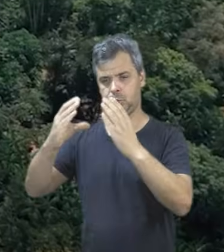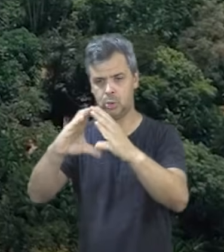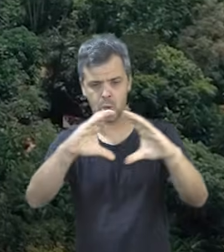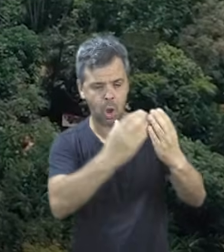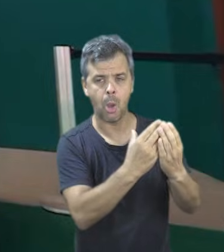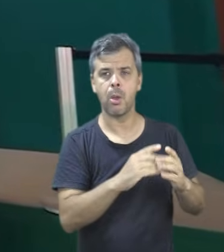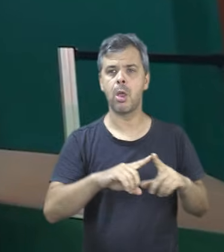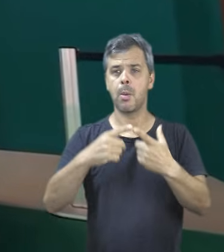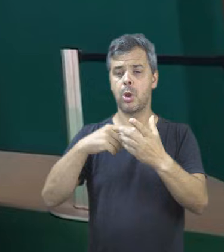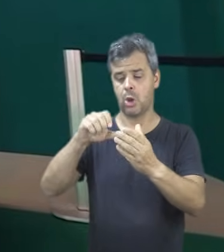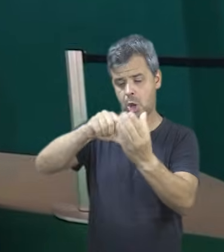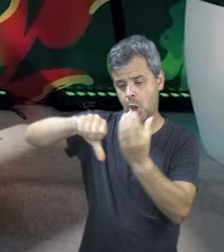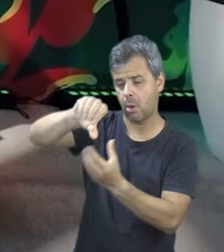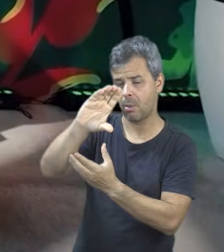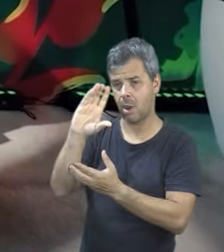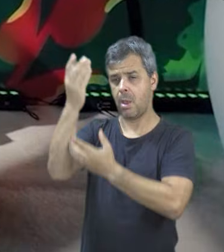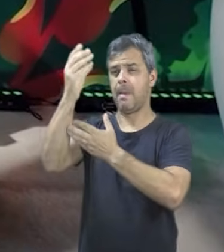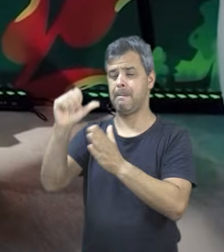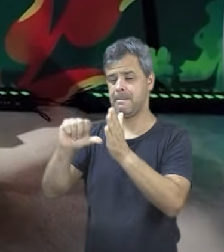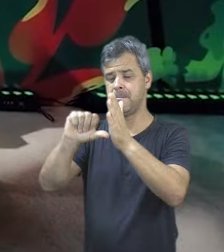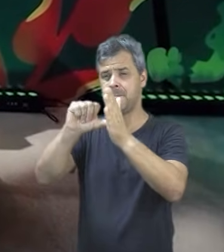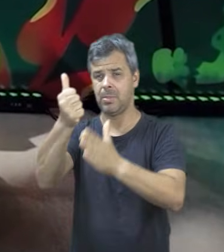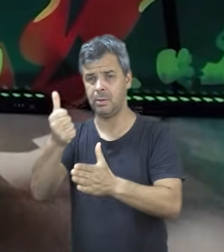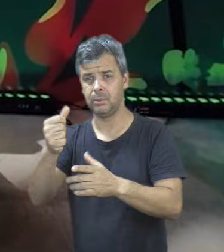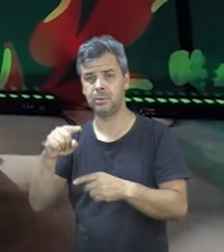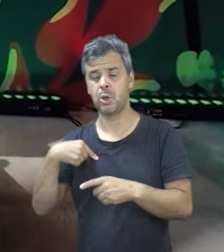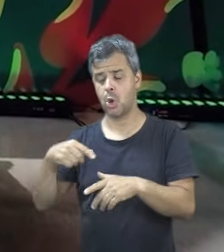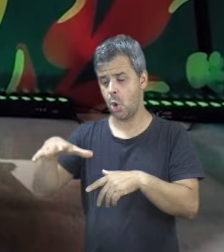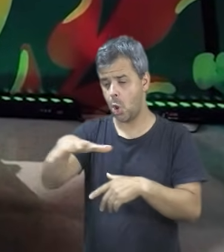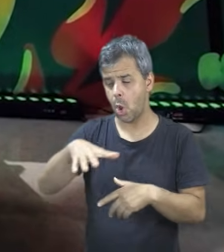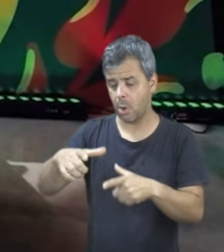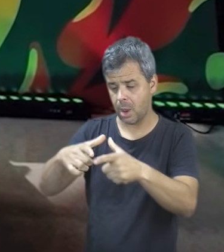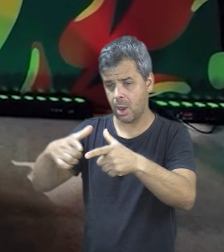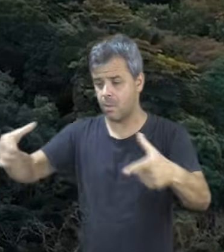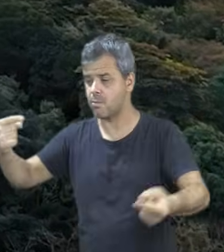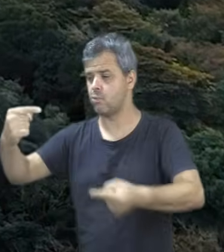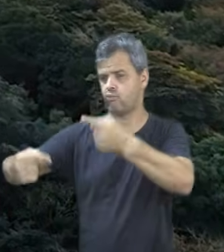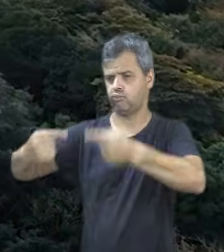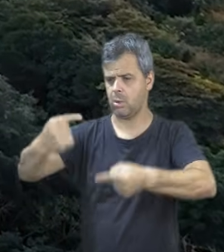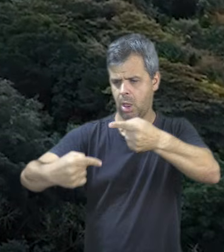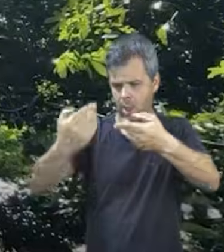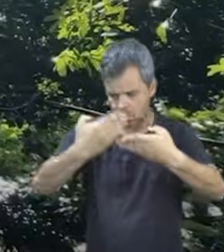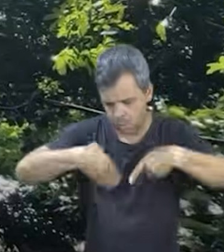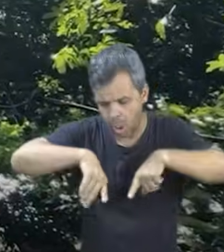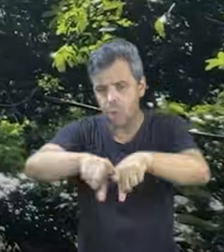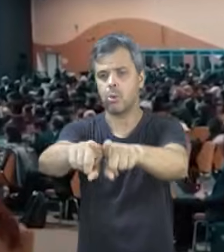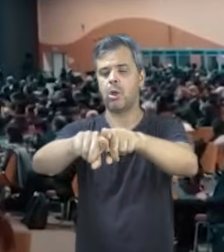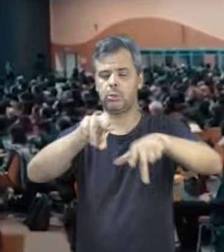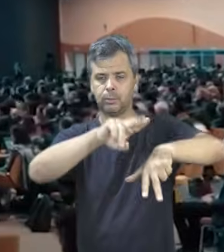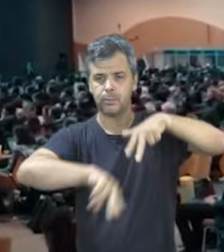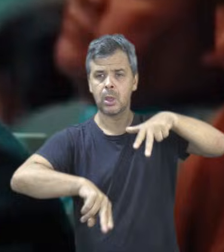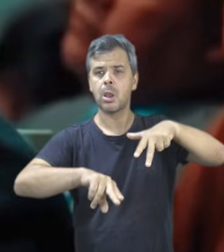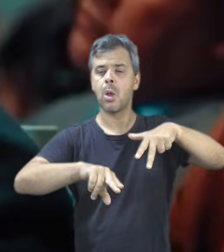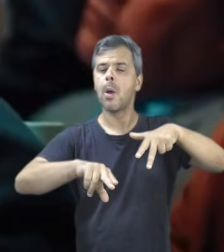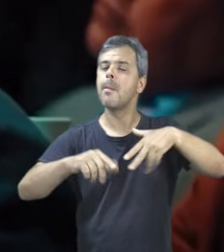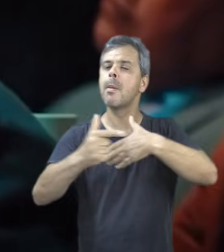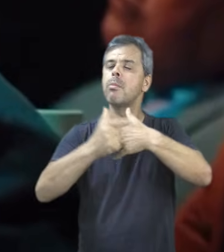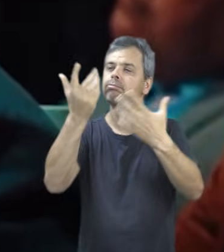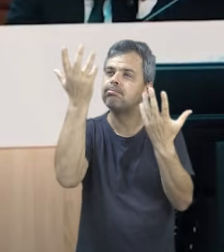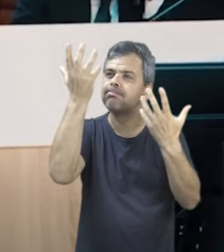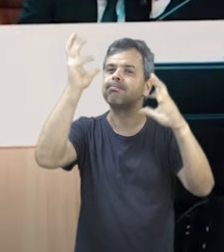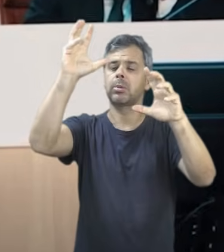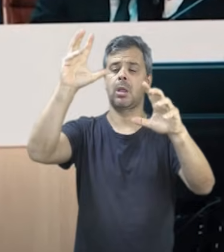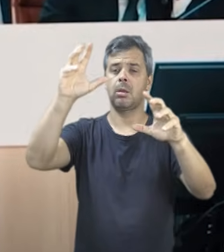Por isso, a COP30 traz pela primeira vez um espaço ampliado para discutir a igualdade de gênero na ação climática.